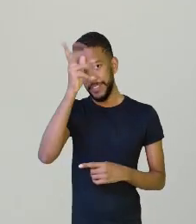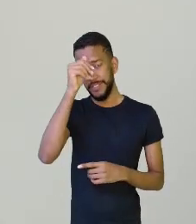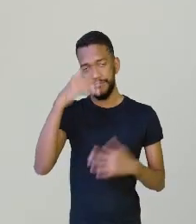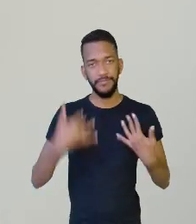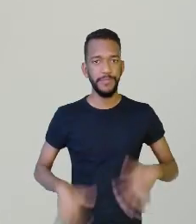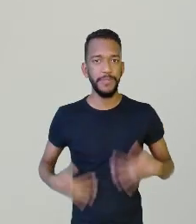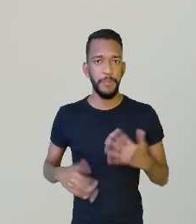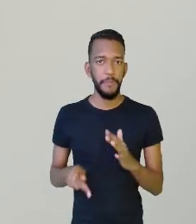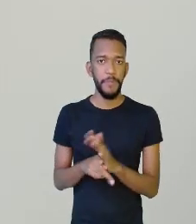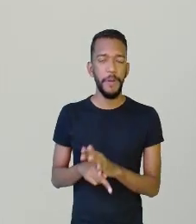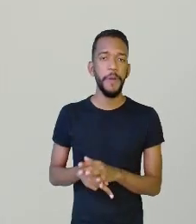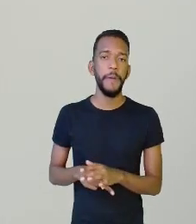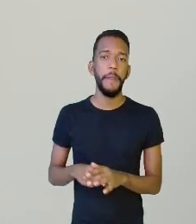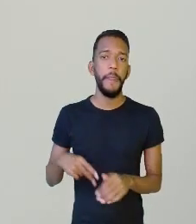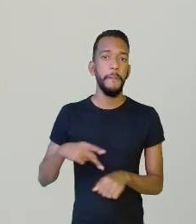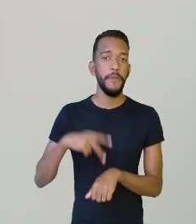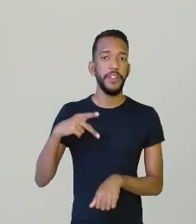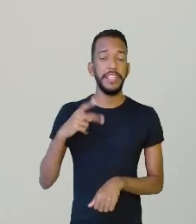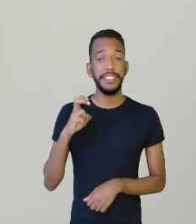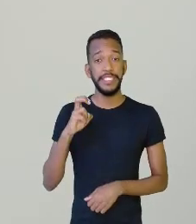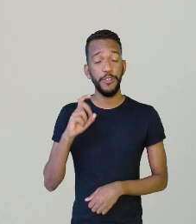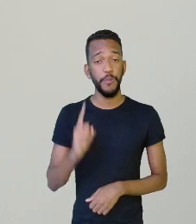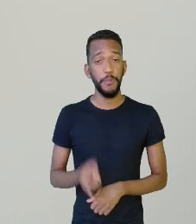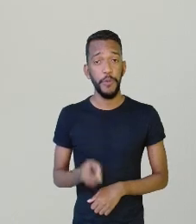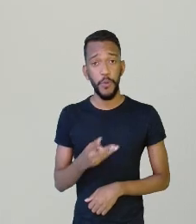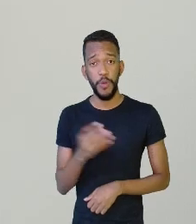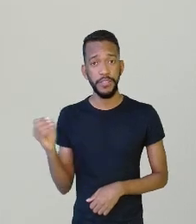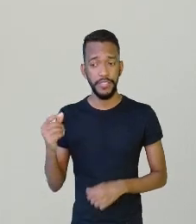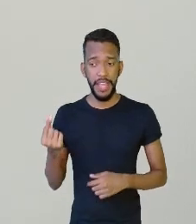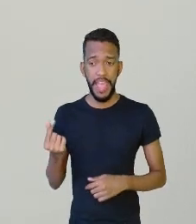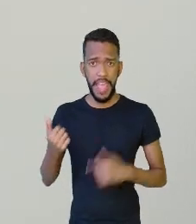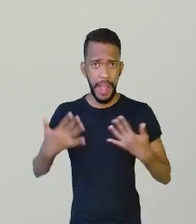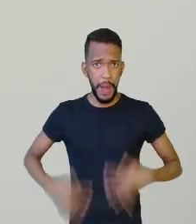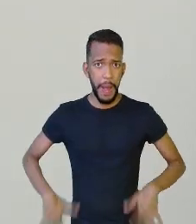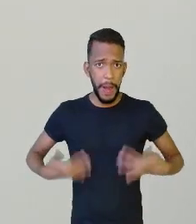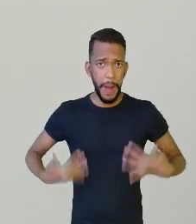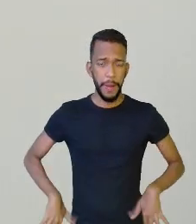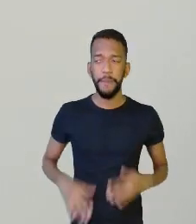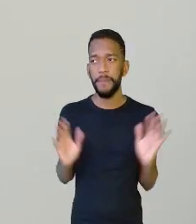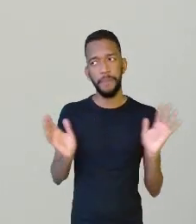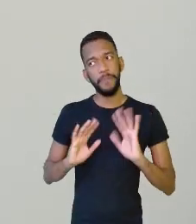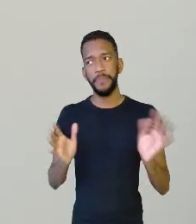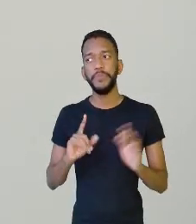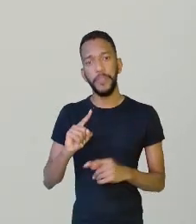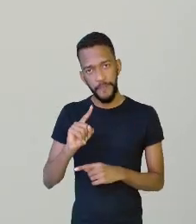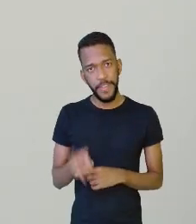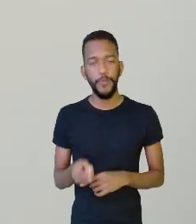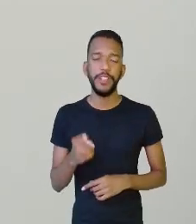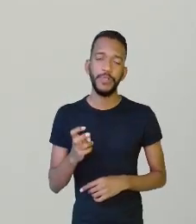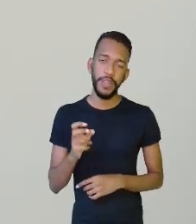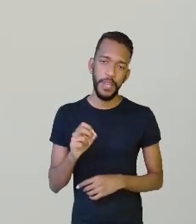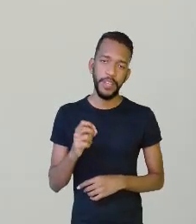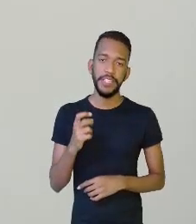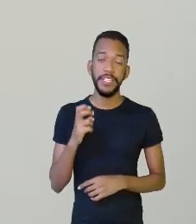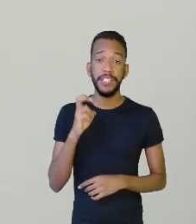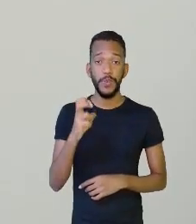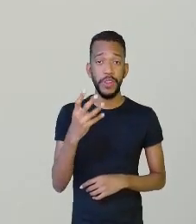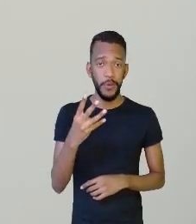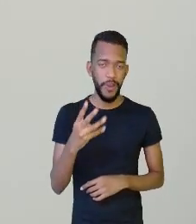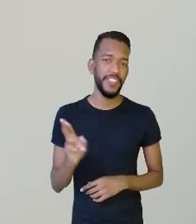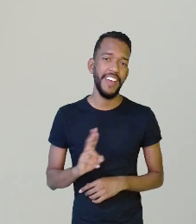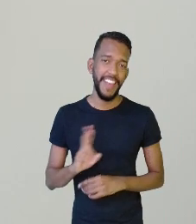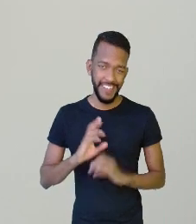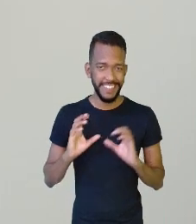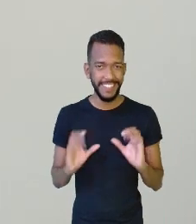de proteína, 5.400 de jeito nenhum. Quando eu coloco a vírgula, aí sim eu encontro o valor